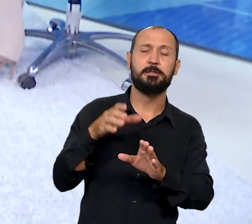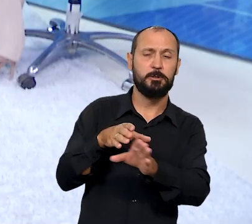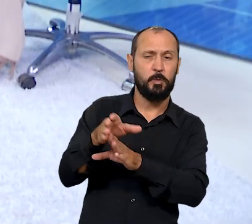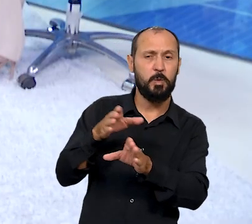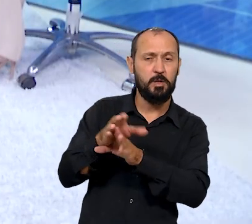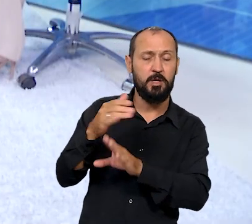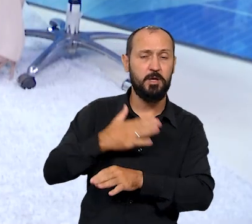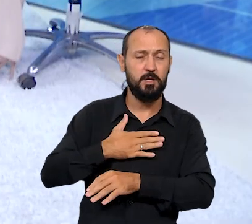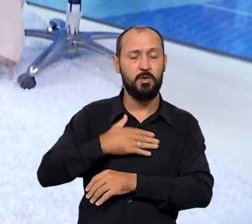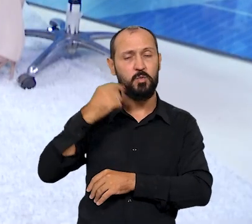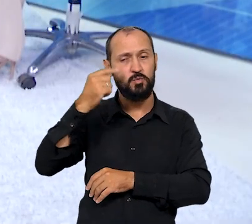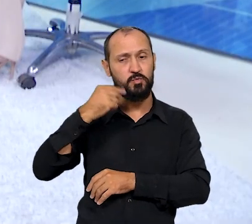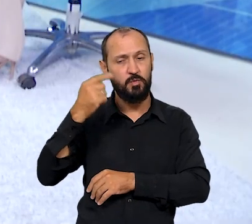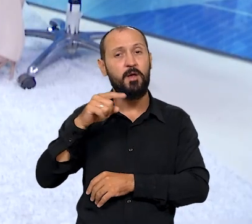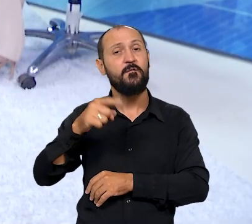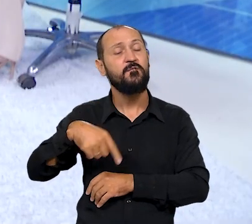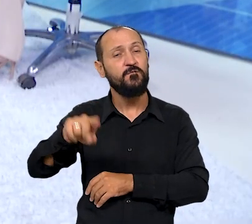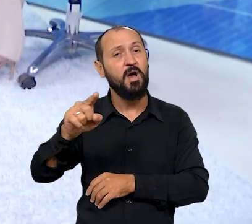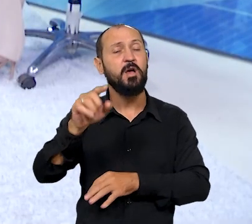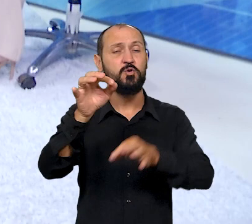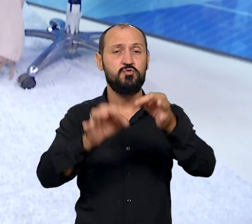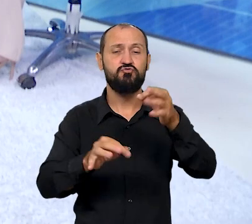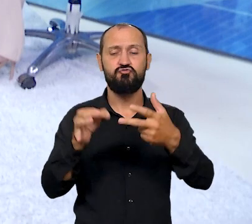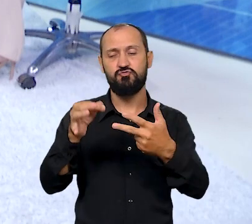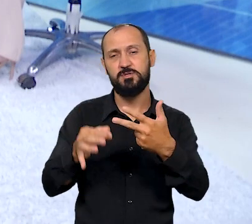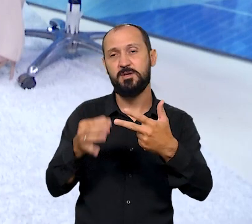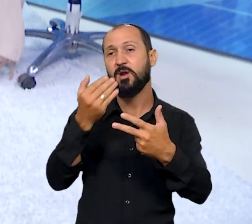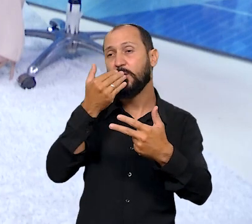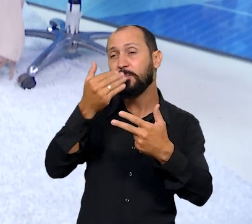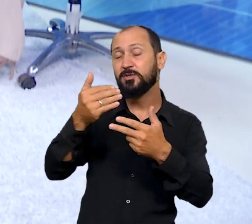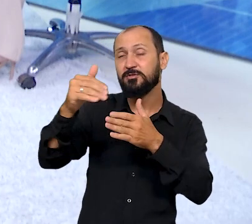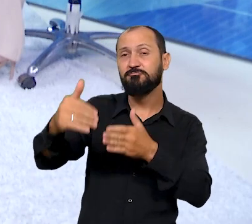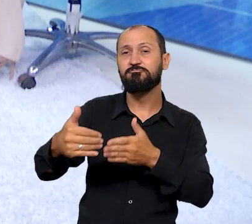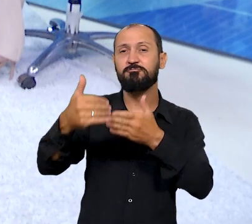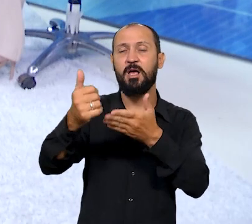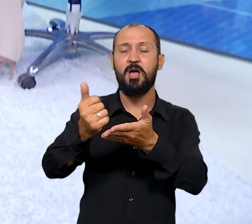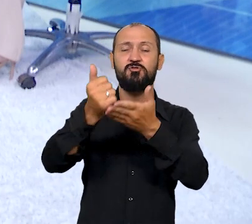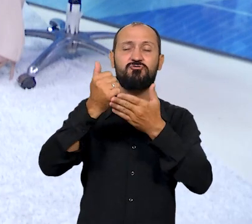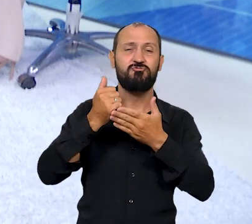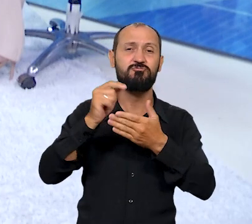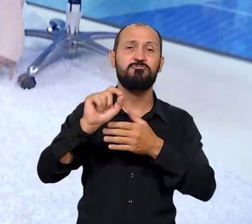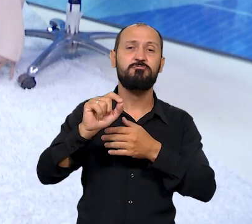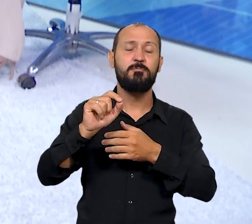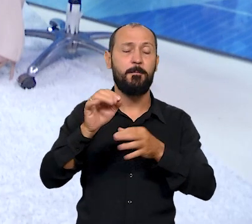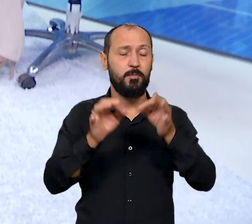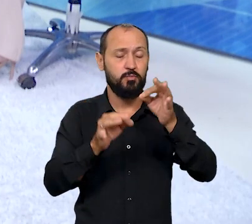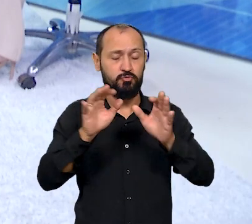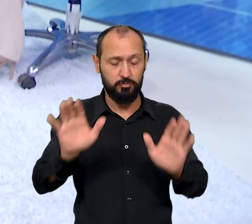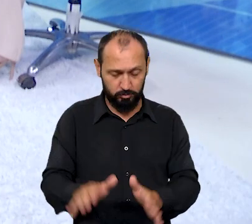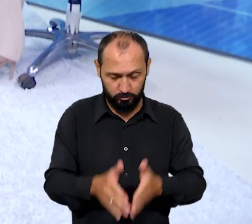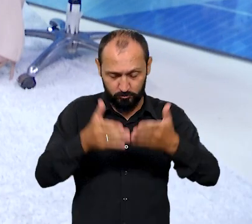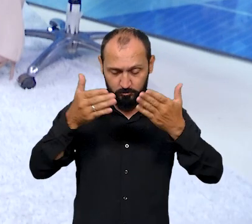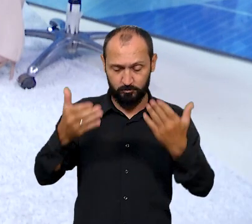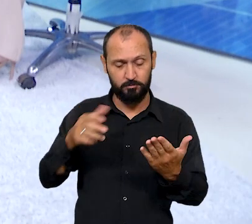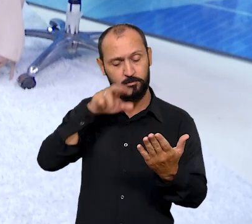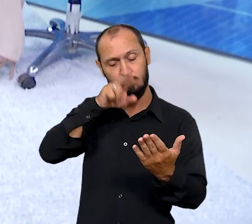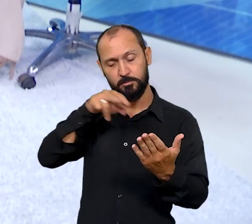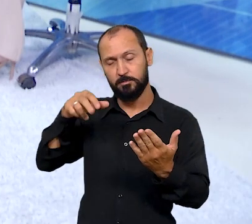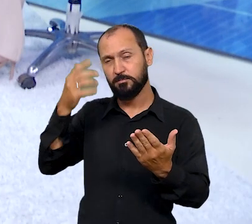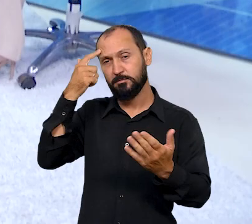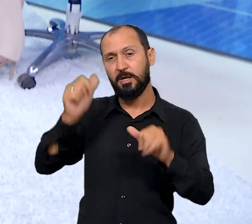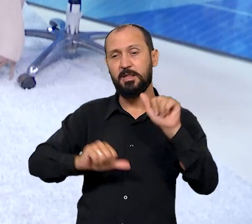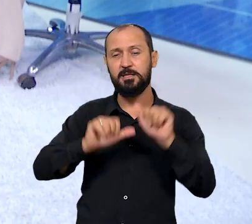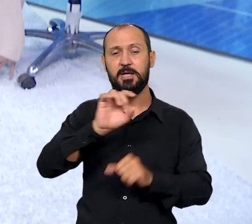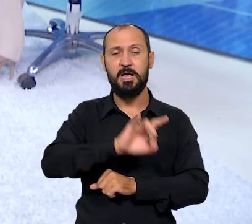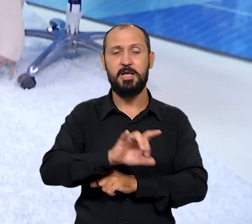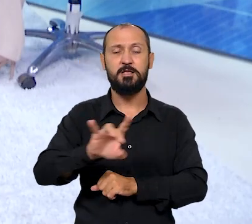aí a gente orienta sempre, né, o advogado orienta a buscar o judiciário para que isso seja colocado, para um juiz analisar a